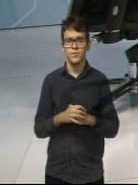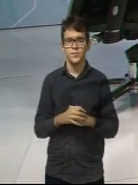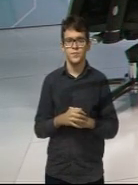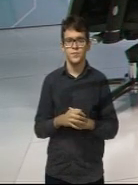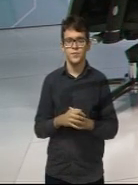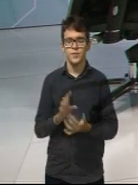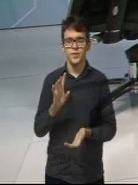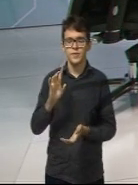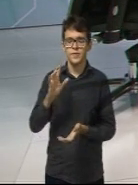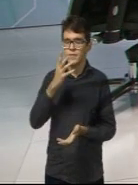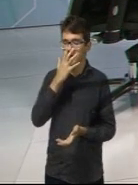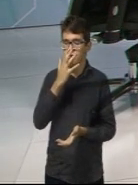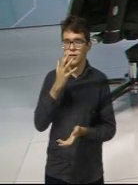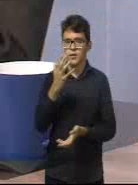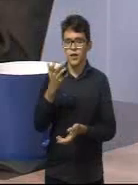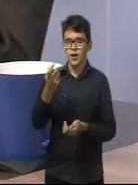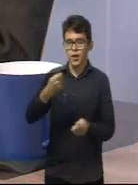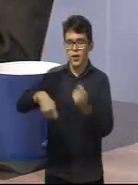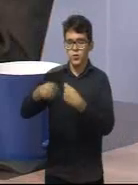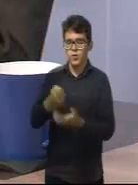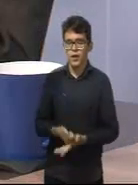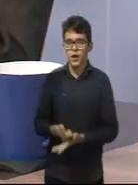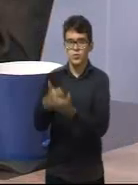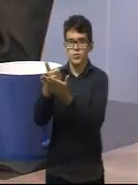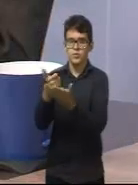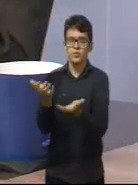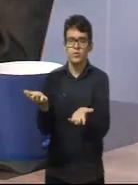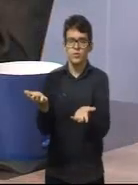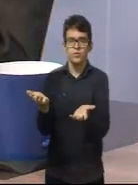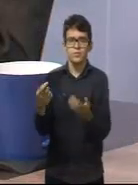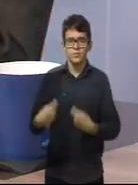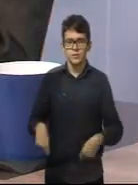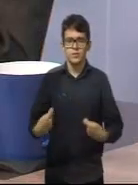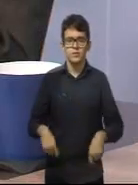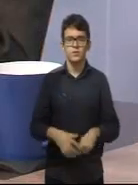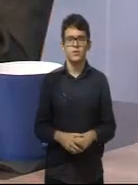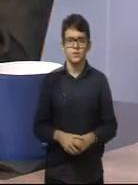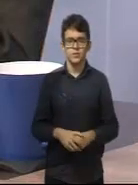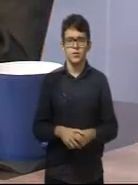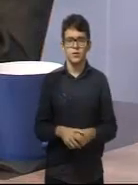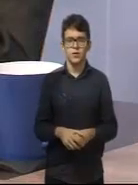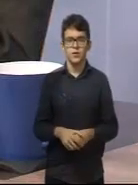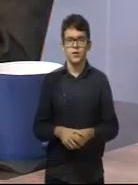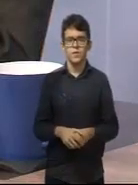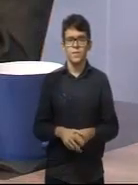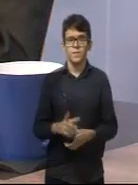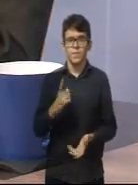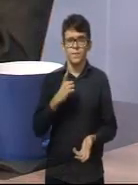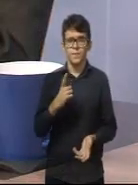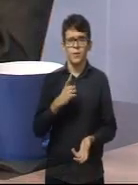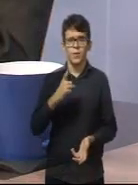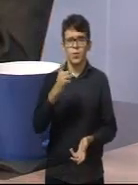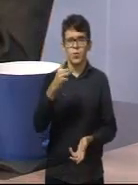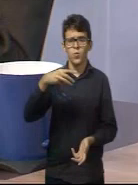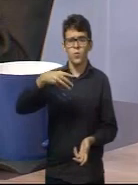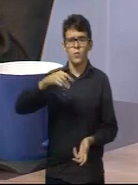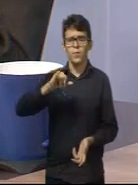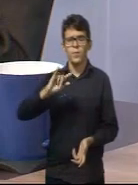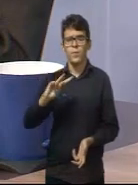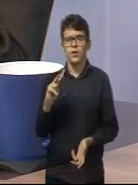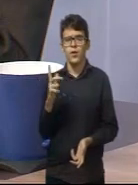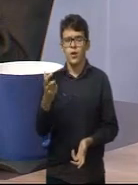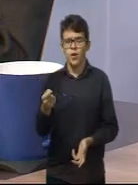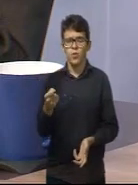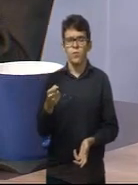gravíssima. O setor público responde, apenas 1 milhão e poucos pessoas do setor